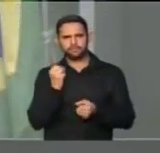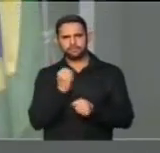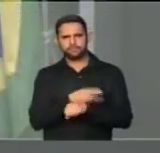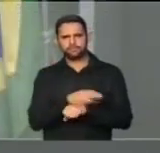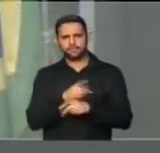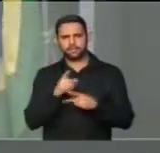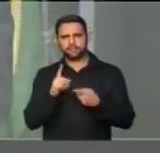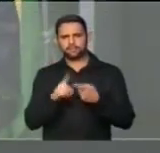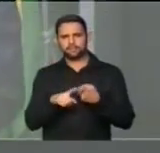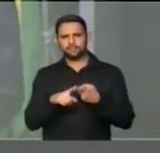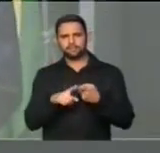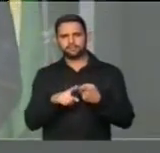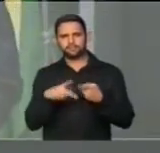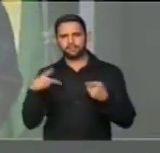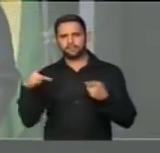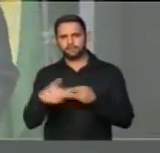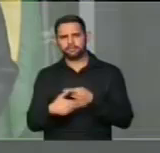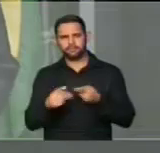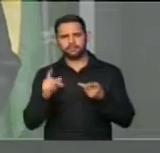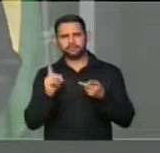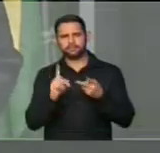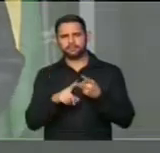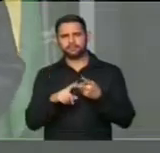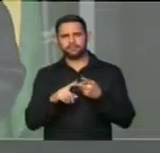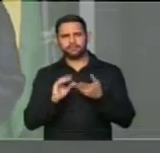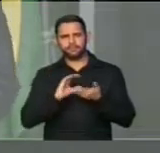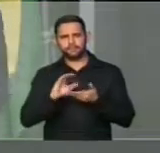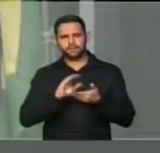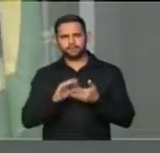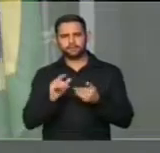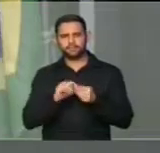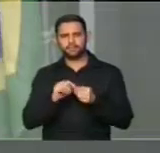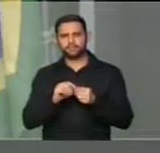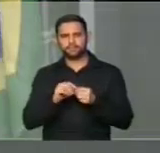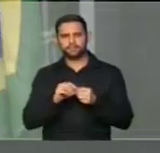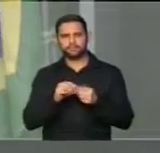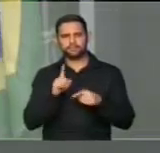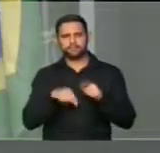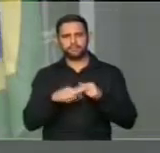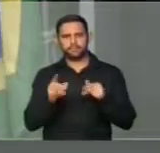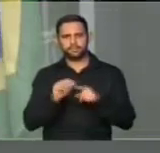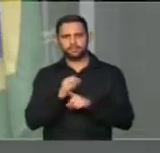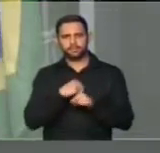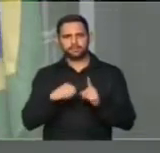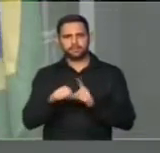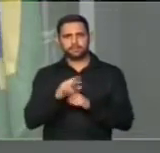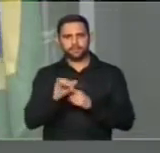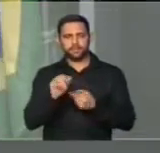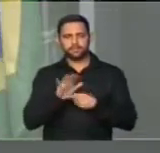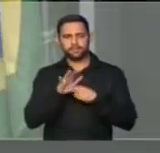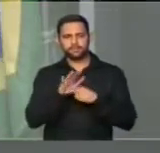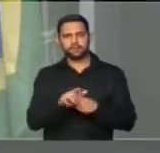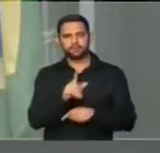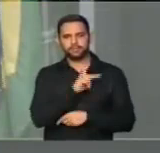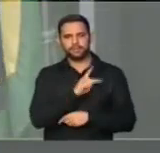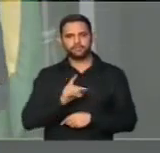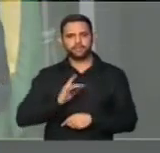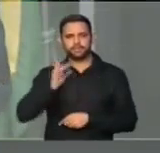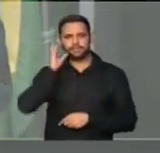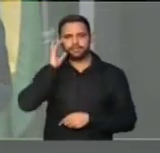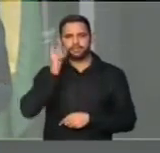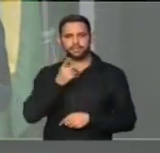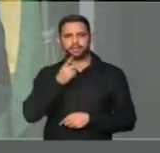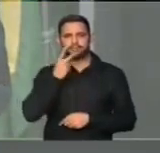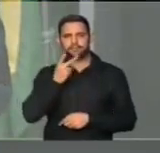Desemprego? Corte dos benefícios sociais? Ou seria que a presidente Dilma estava